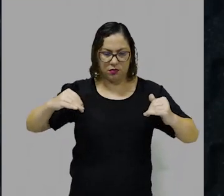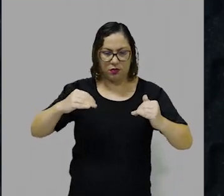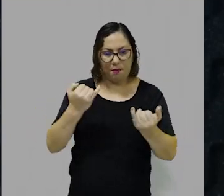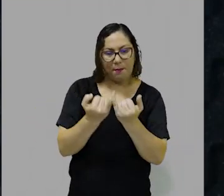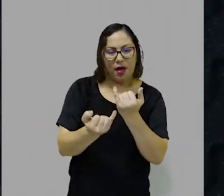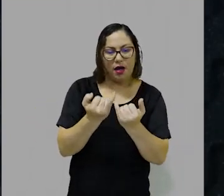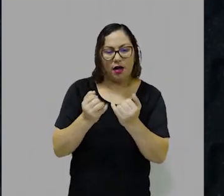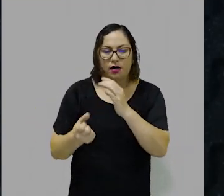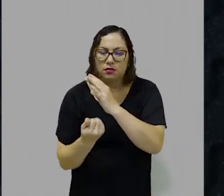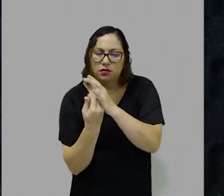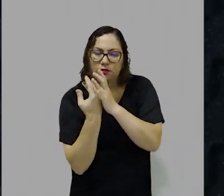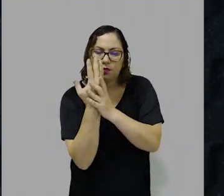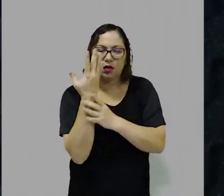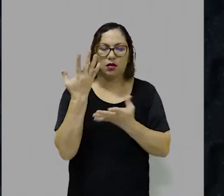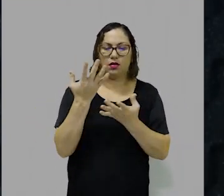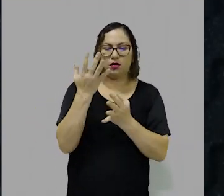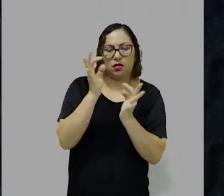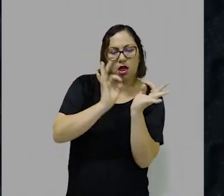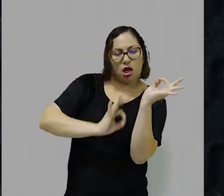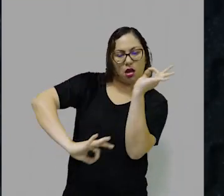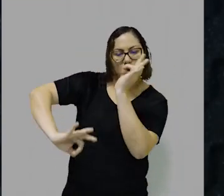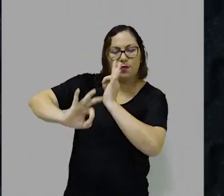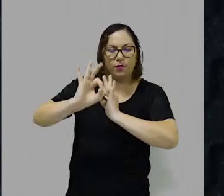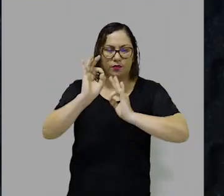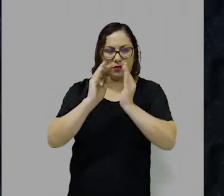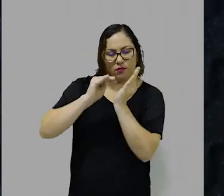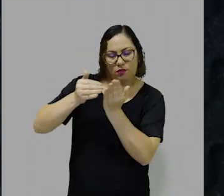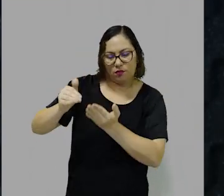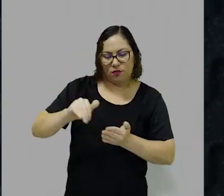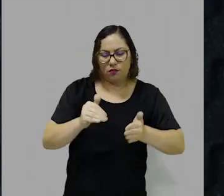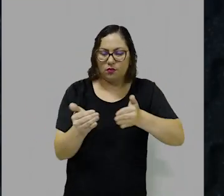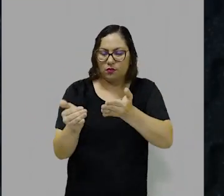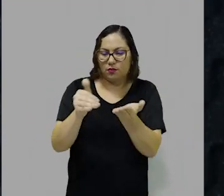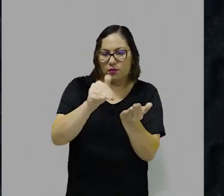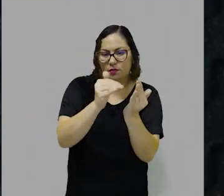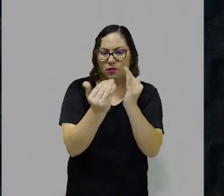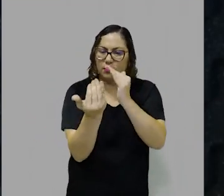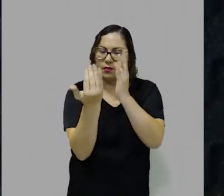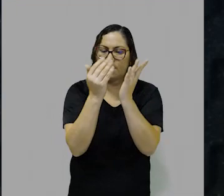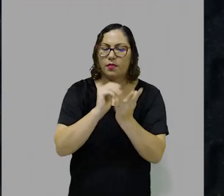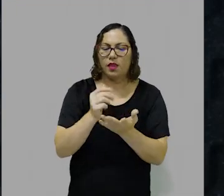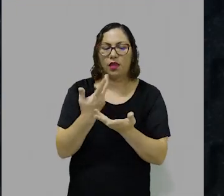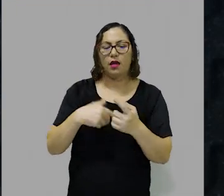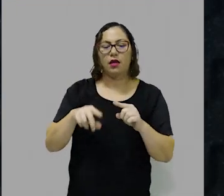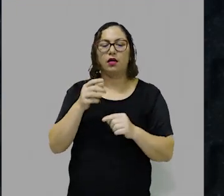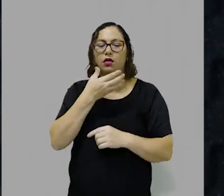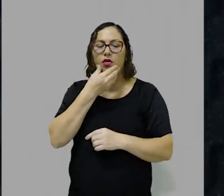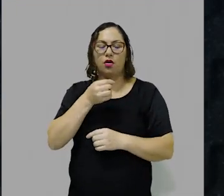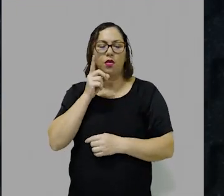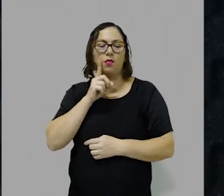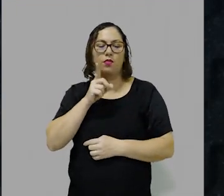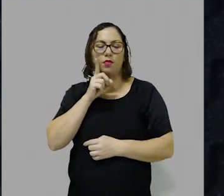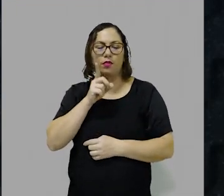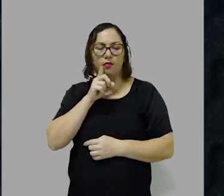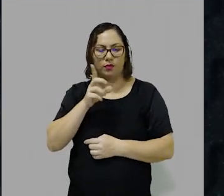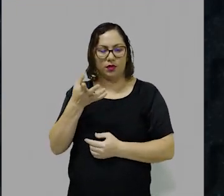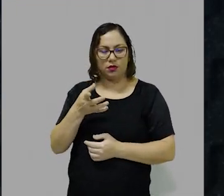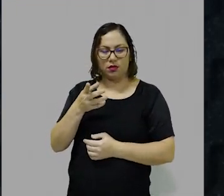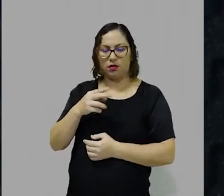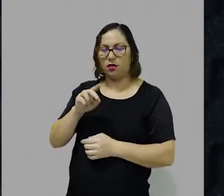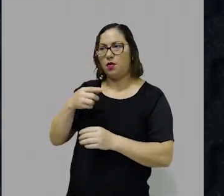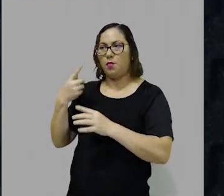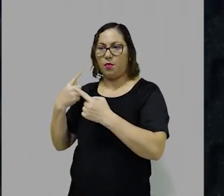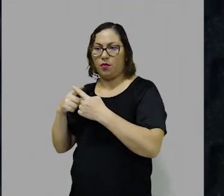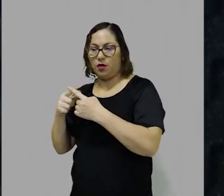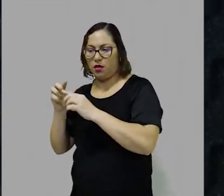plantas e formas muito orgânicas e sinuosas nessa estrutura. E o americano, porque a Art Nouveau ela trabalha na Europa e